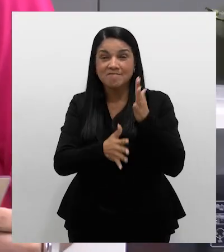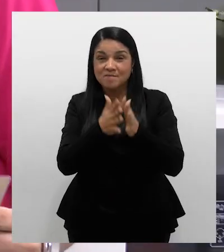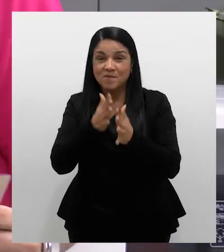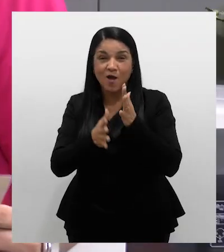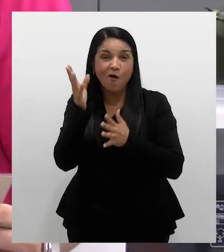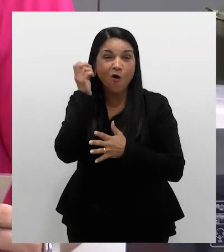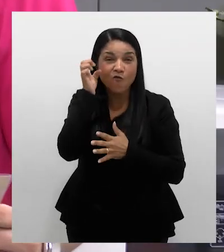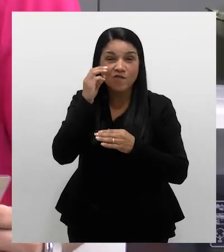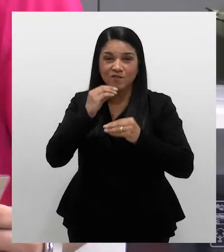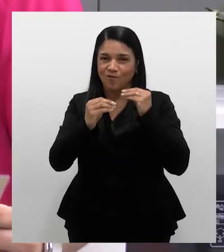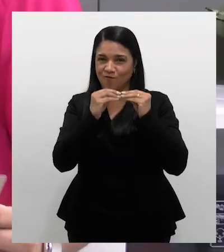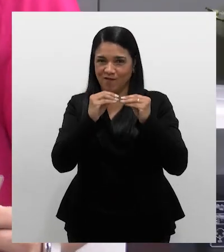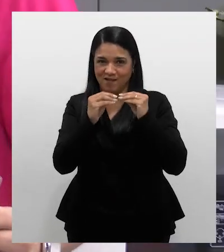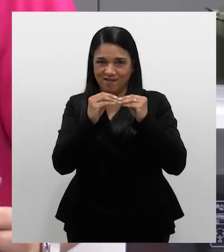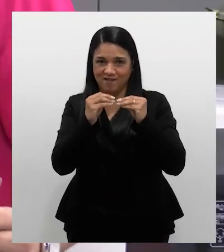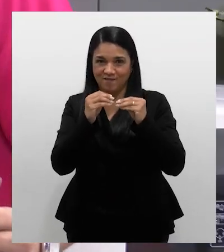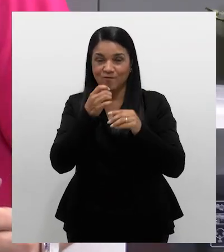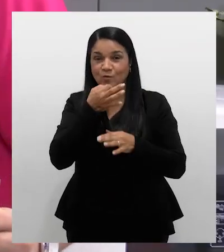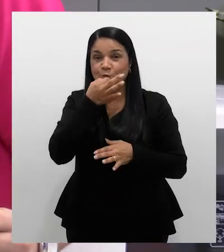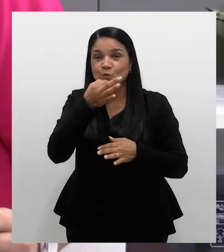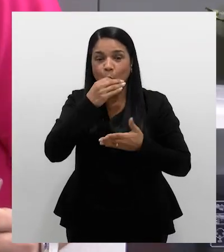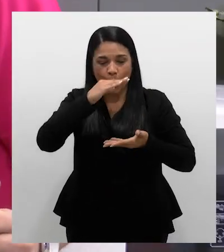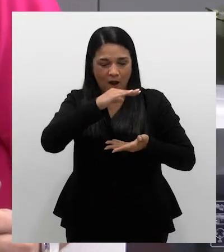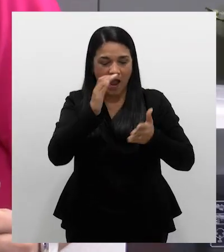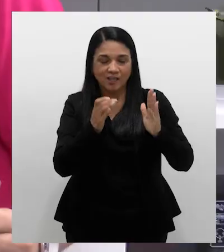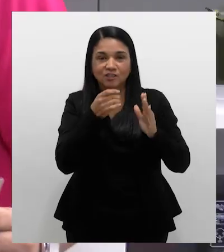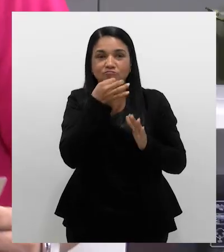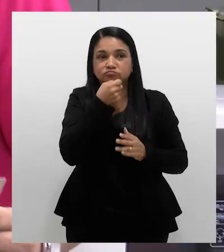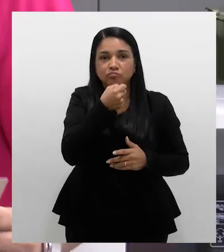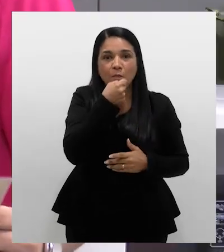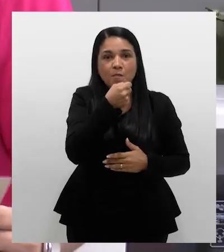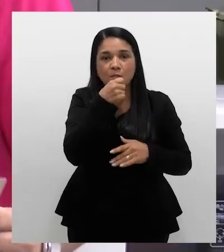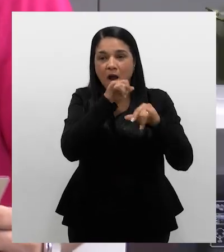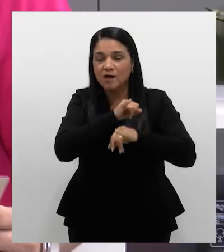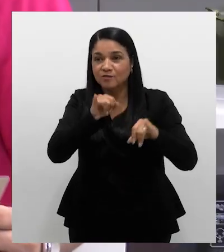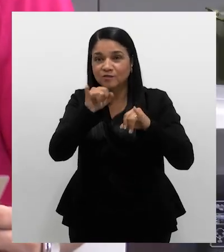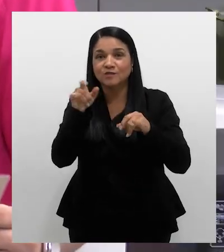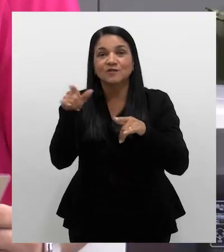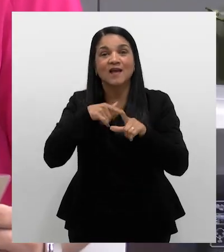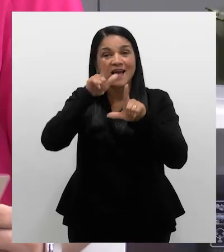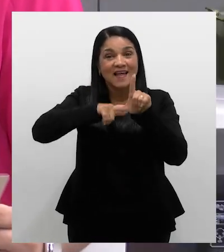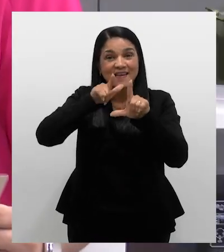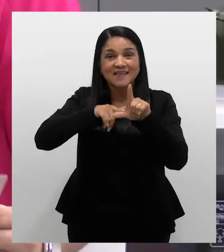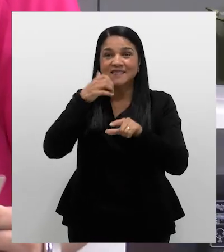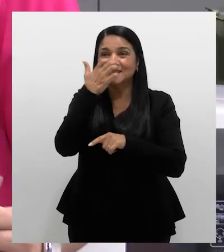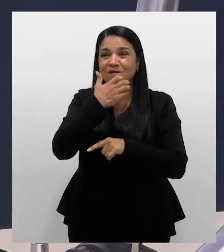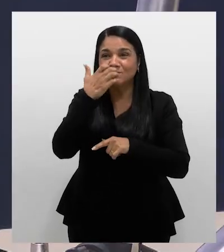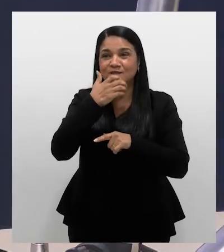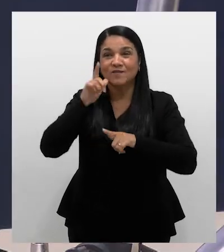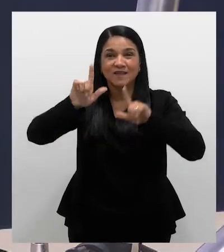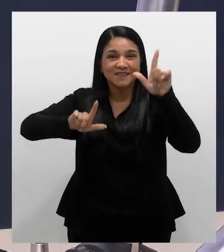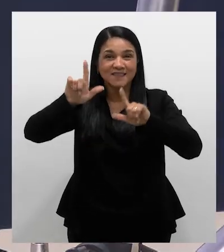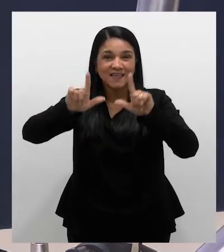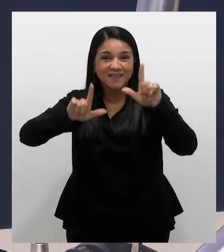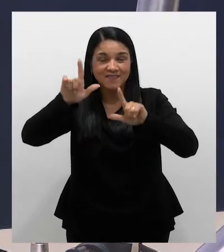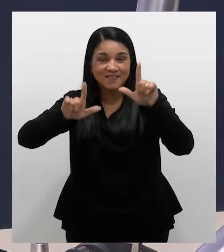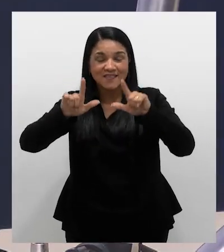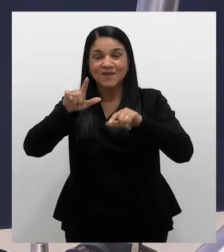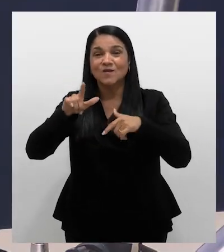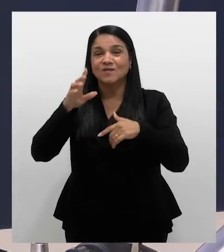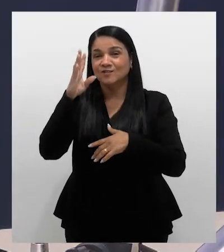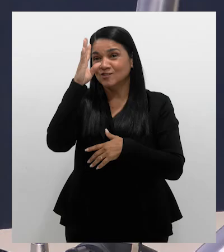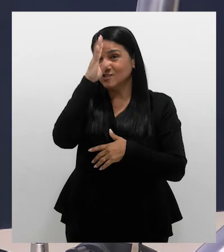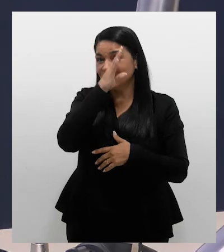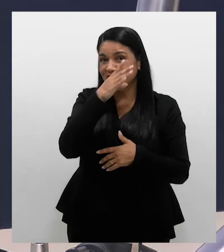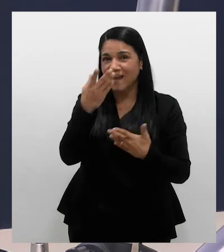né? Então daí que diz, né, a letra da música, Daí que a televisão brasileira distrai toda a destrói gente toda a com a gente com a sua sua